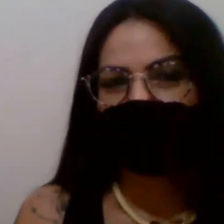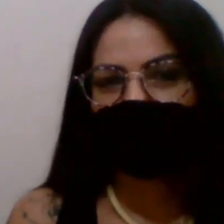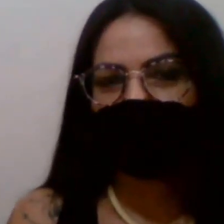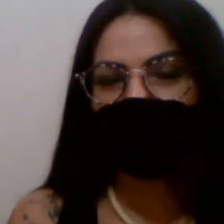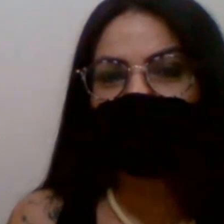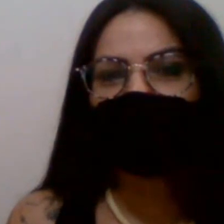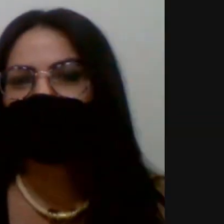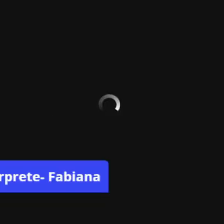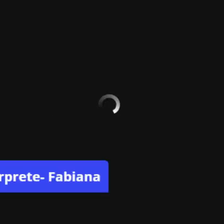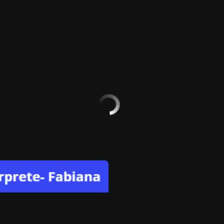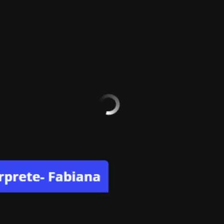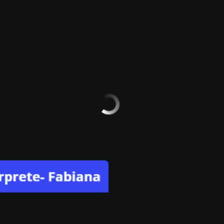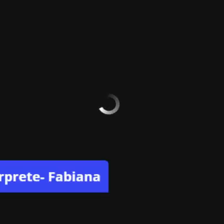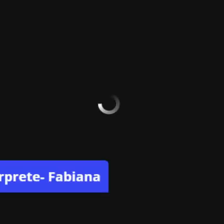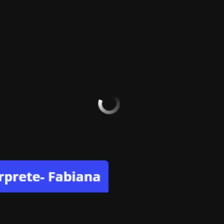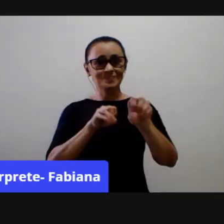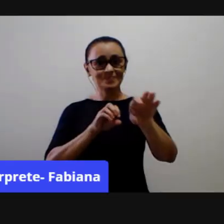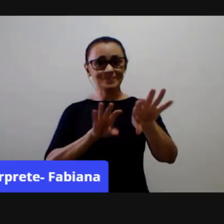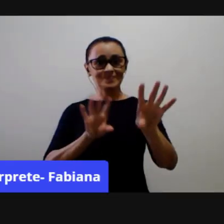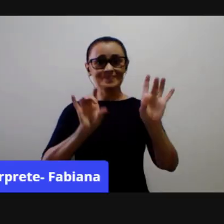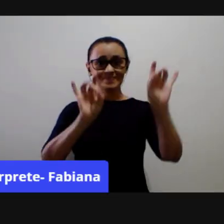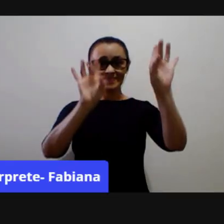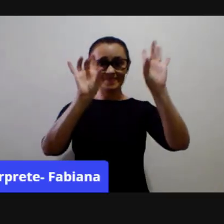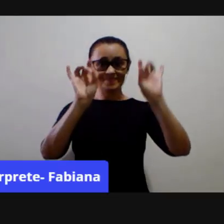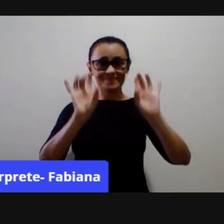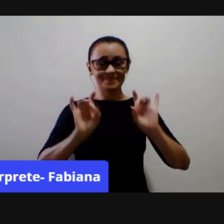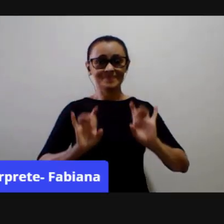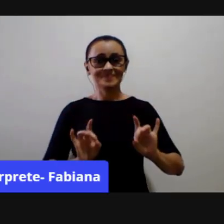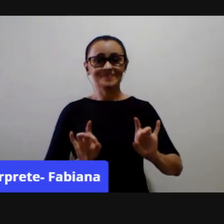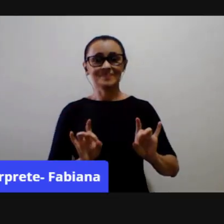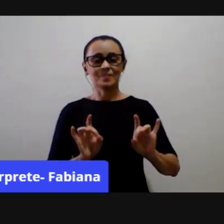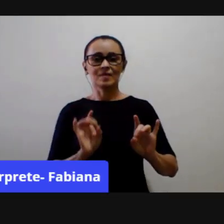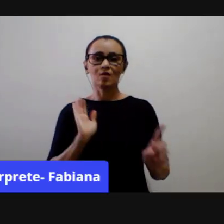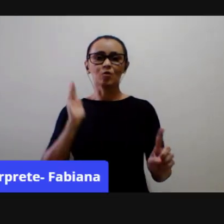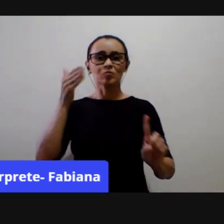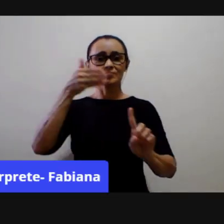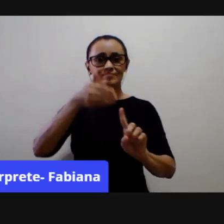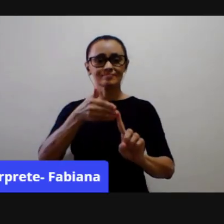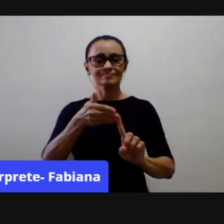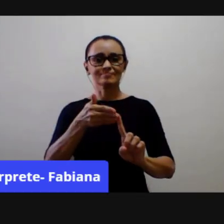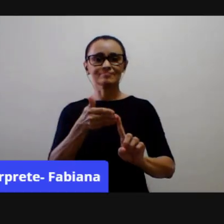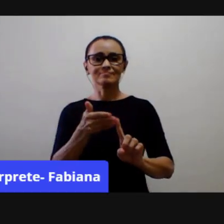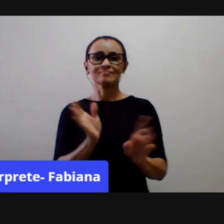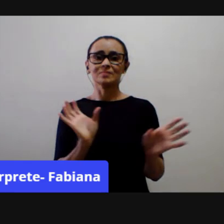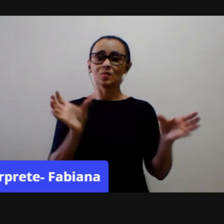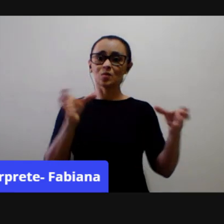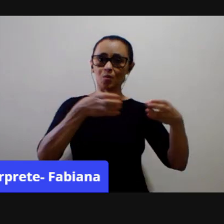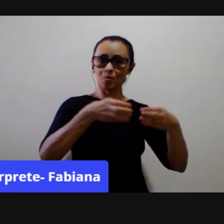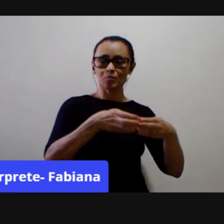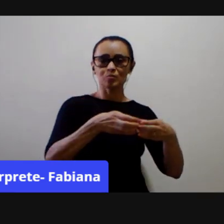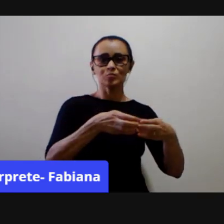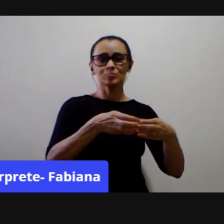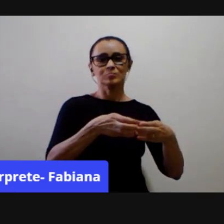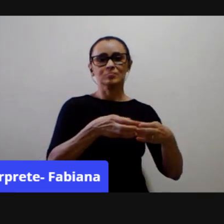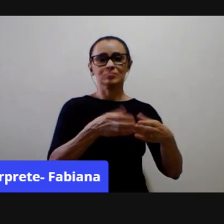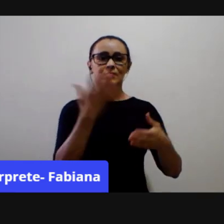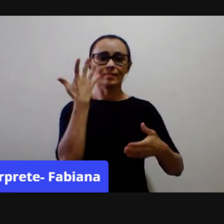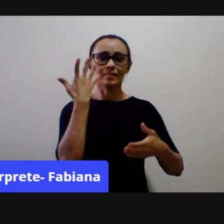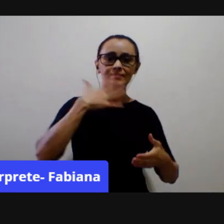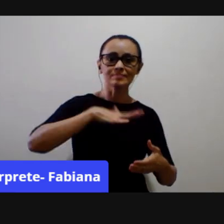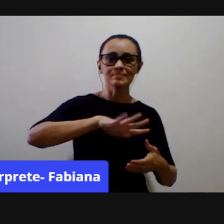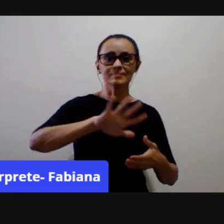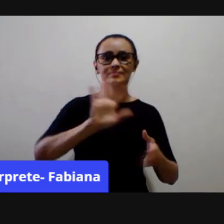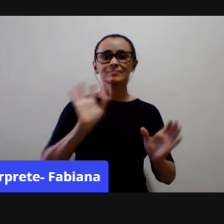Especial. A nossa função dentro da equipe de atendimento à criança com autismo